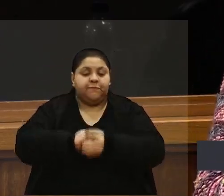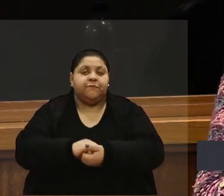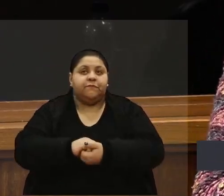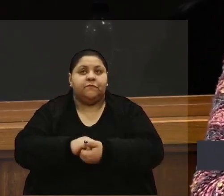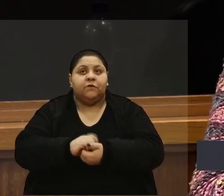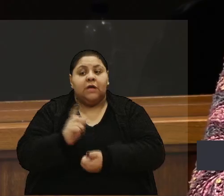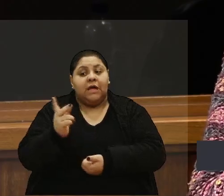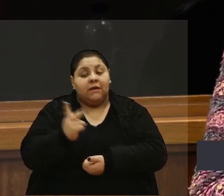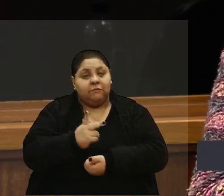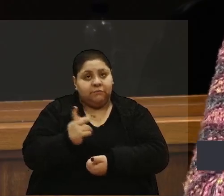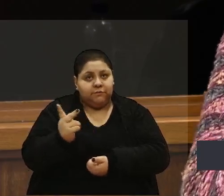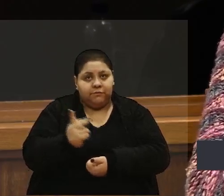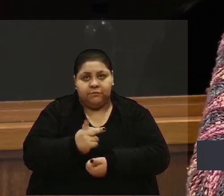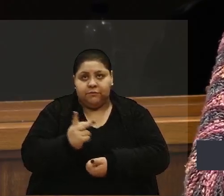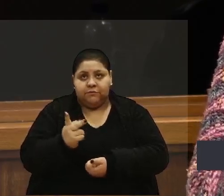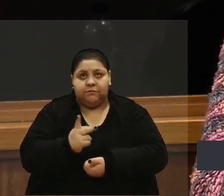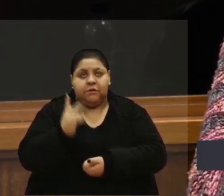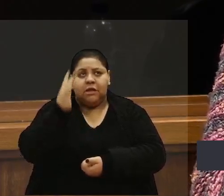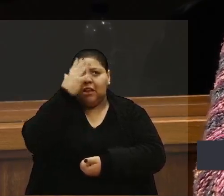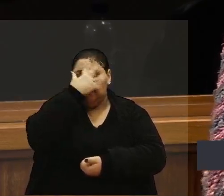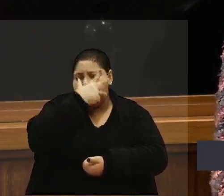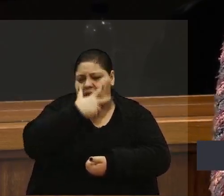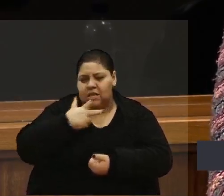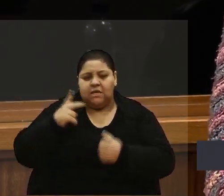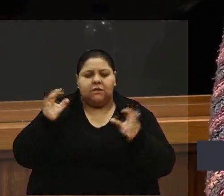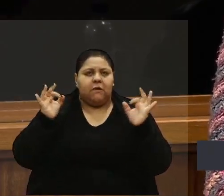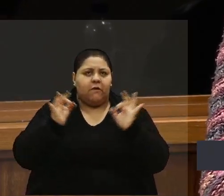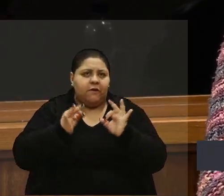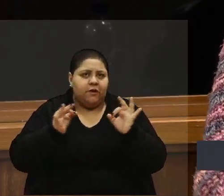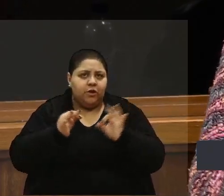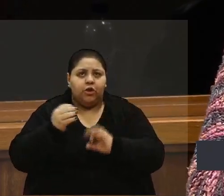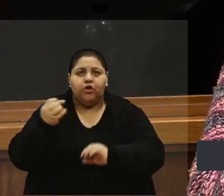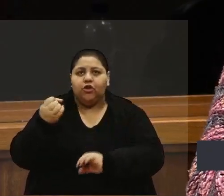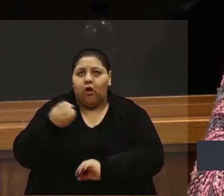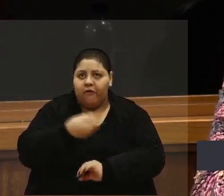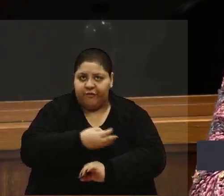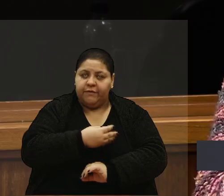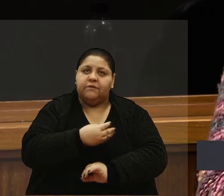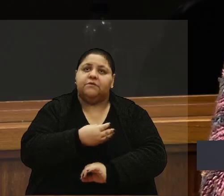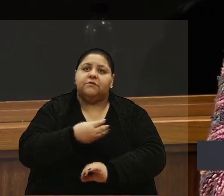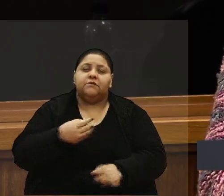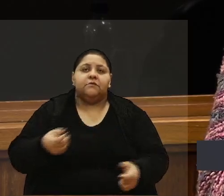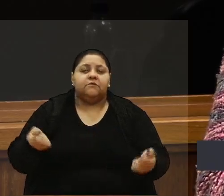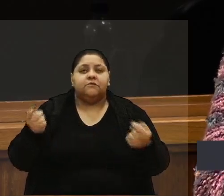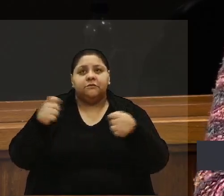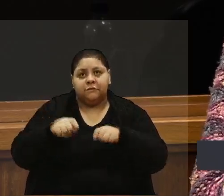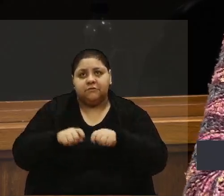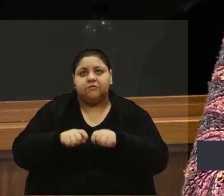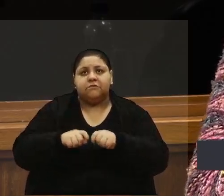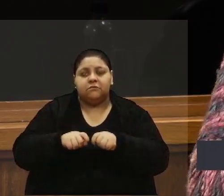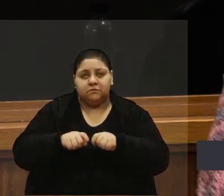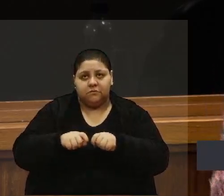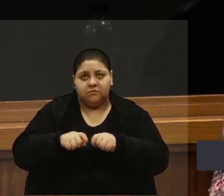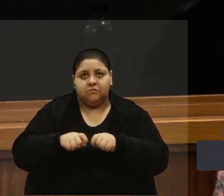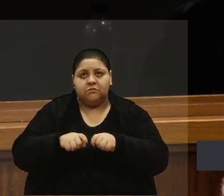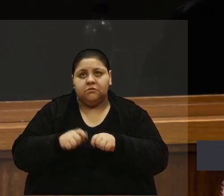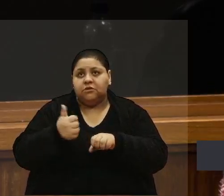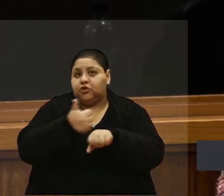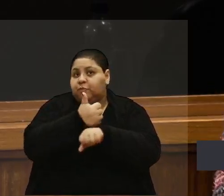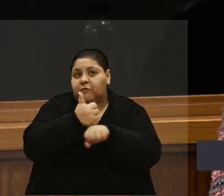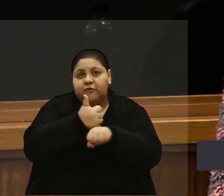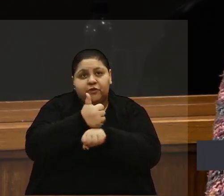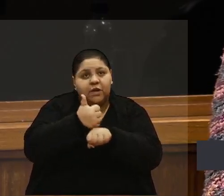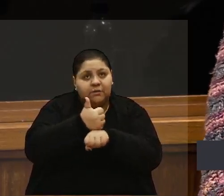essas que estão lindas, maravilhosas, novas, elas precisam de